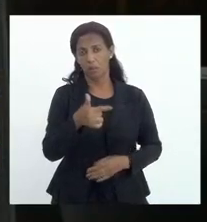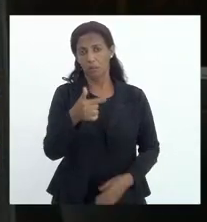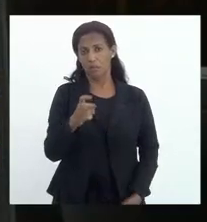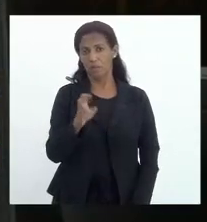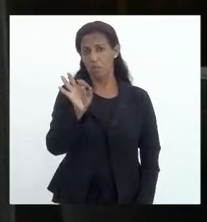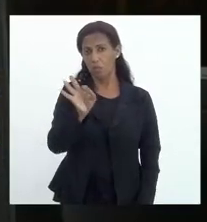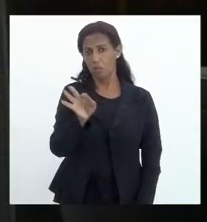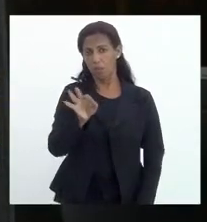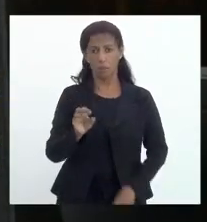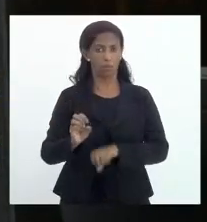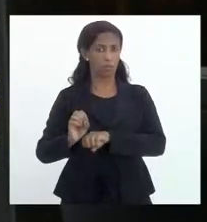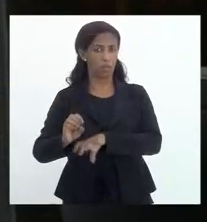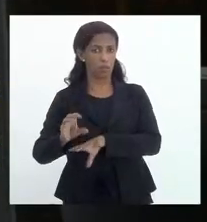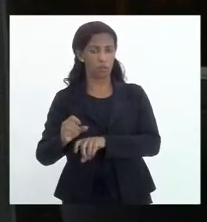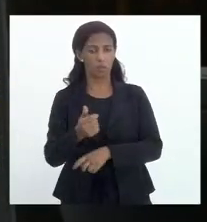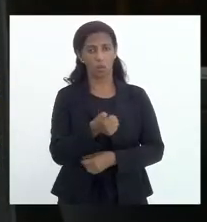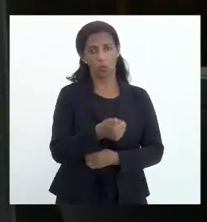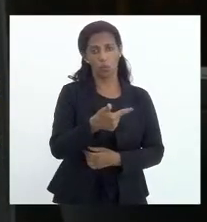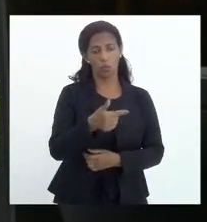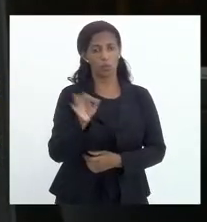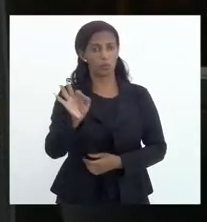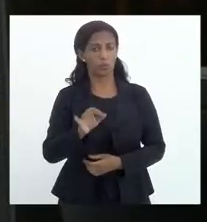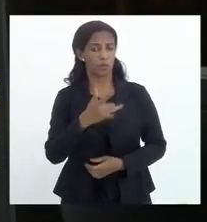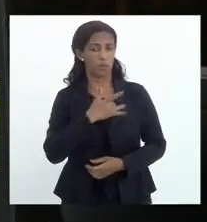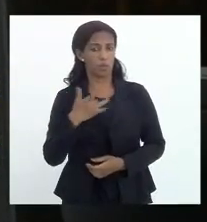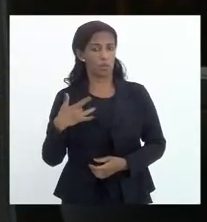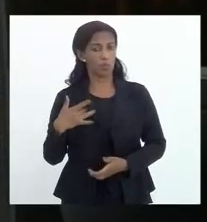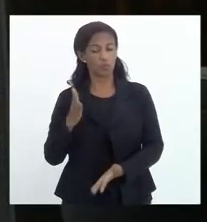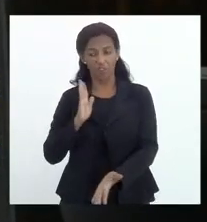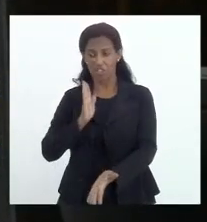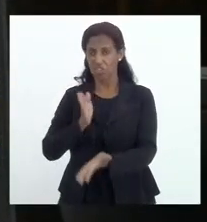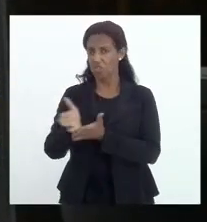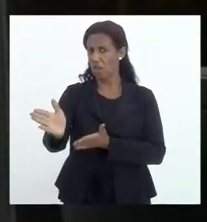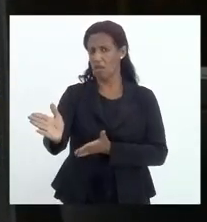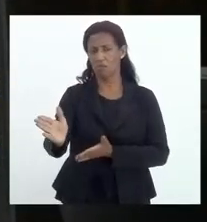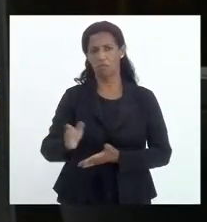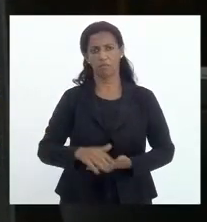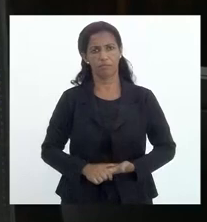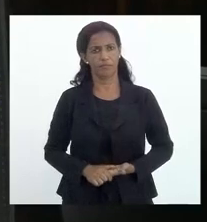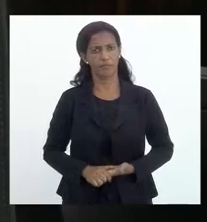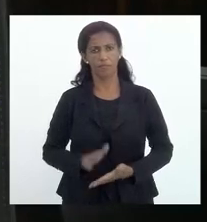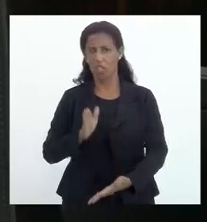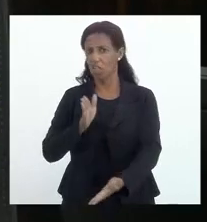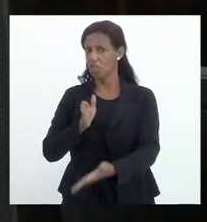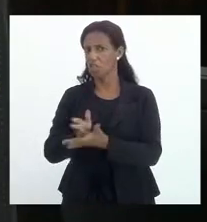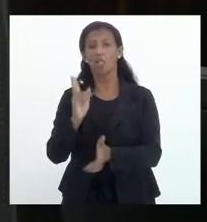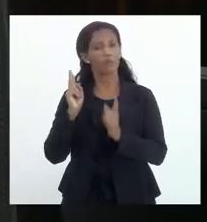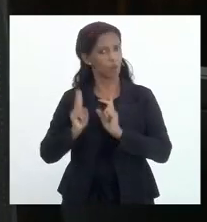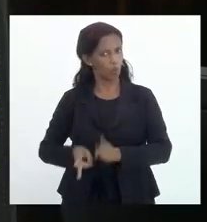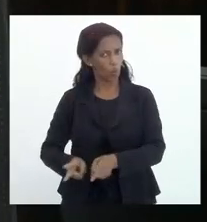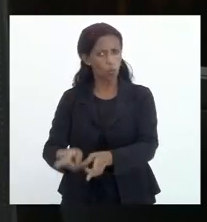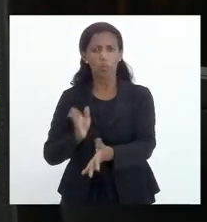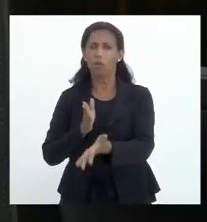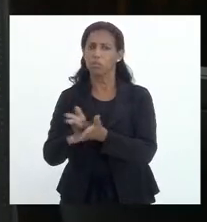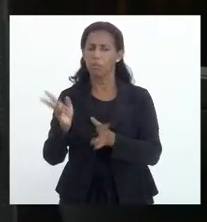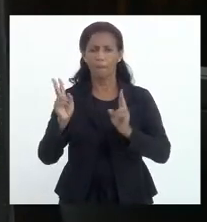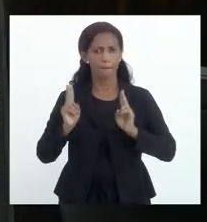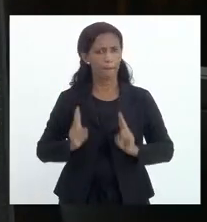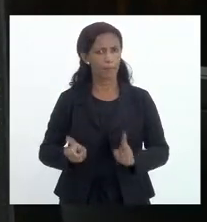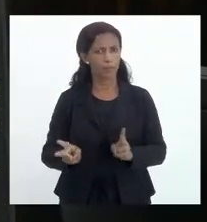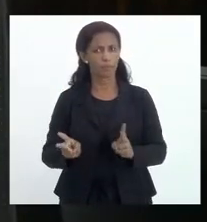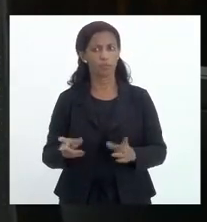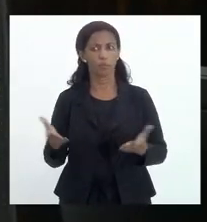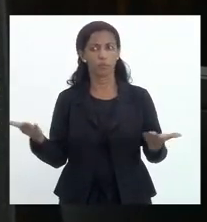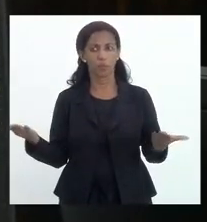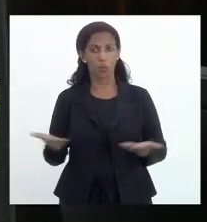25% da educação, os 12% da saúde, eles vão direto. Eles vão direto e vão continuar sendo da mesma forma. Eu acho que